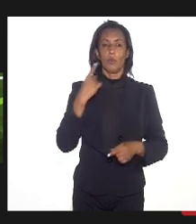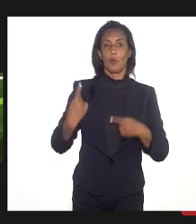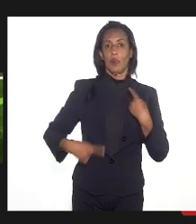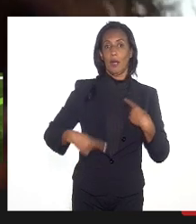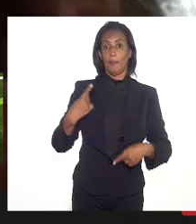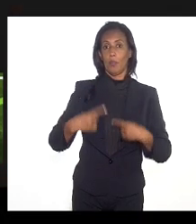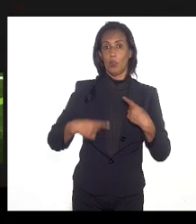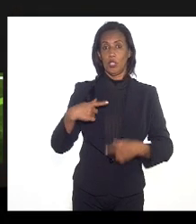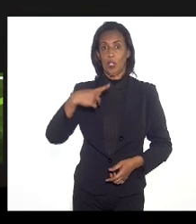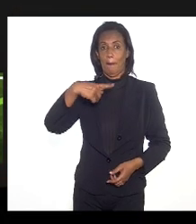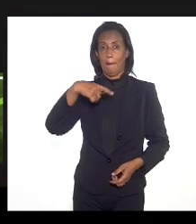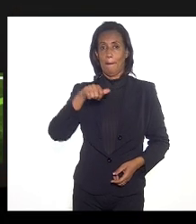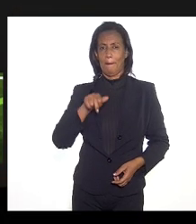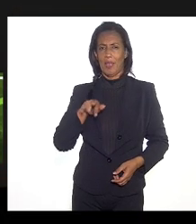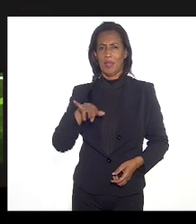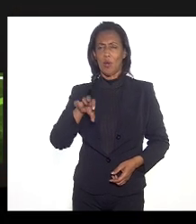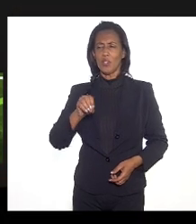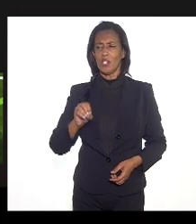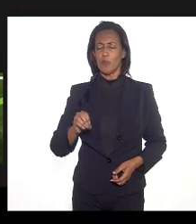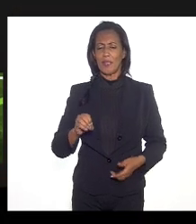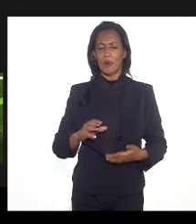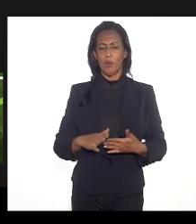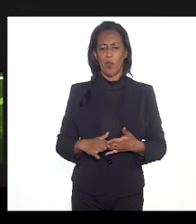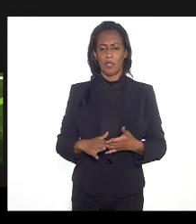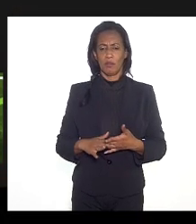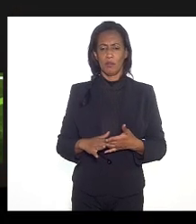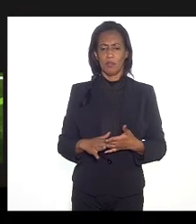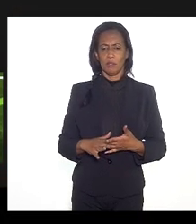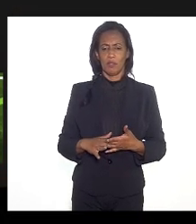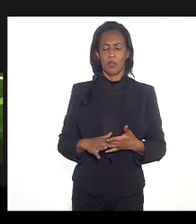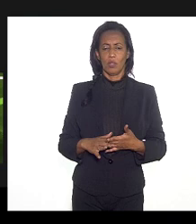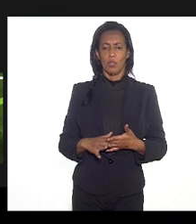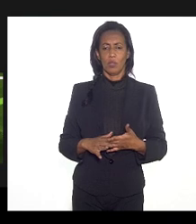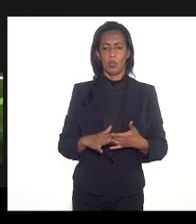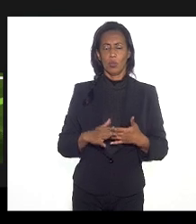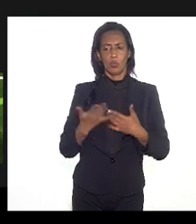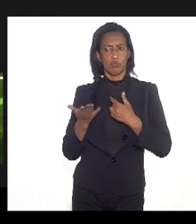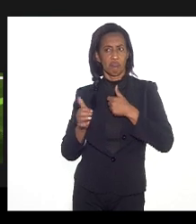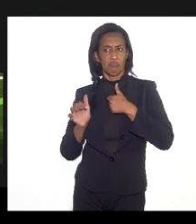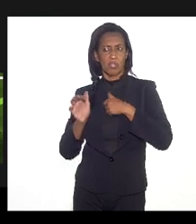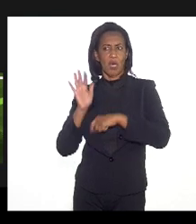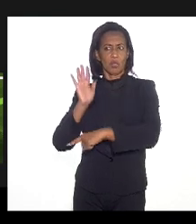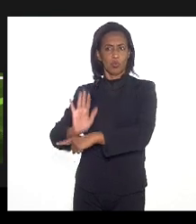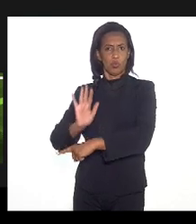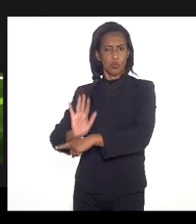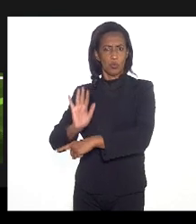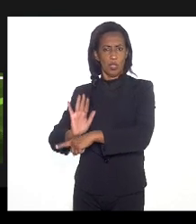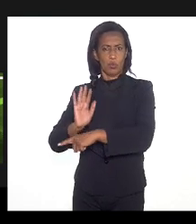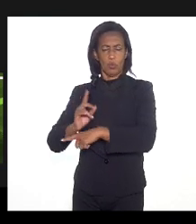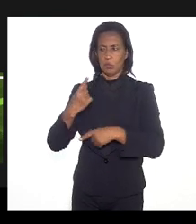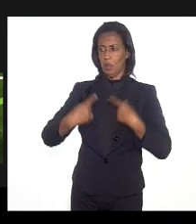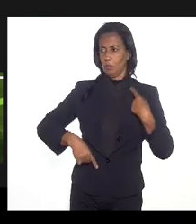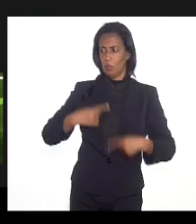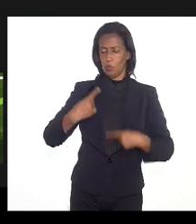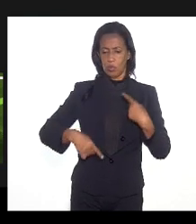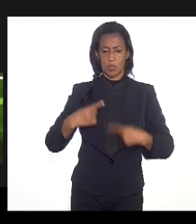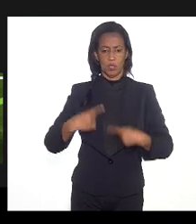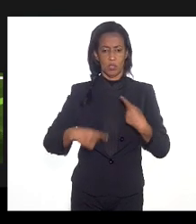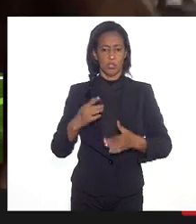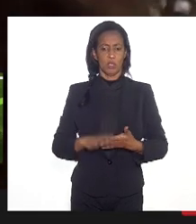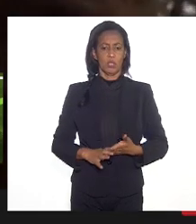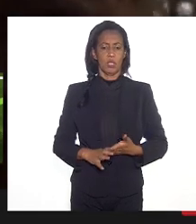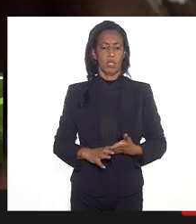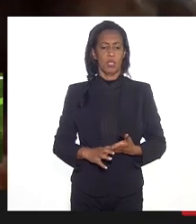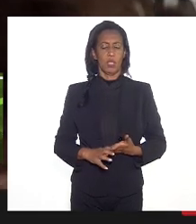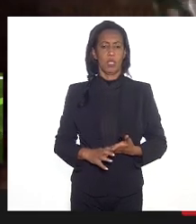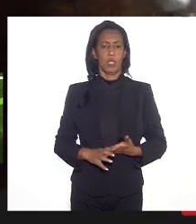de patrimônio, os detentores do patrimônio são os sujeitos da política. Então, eu acho